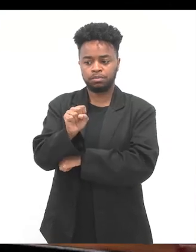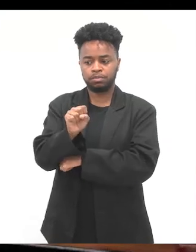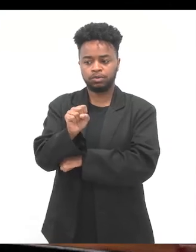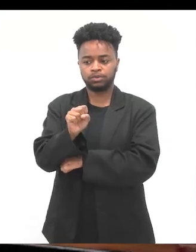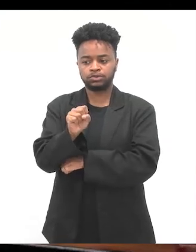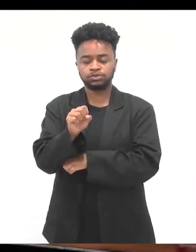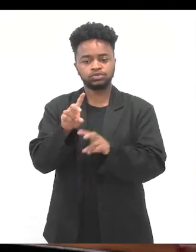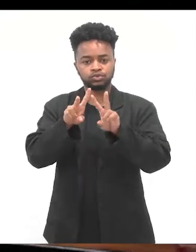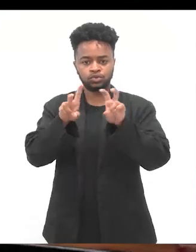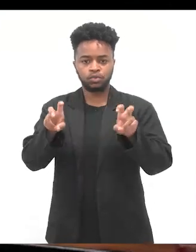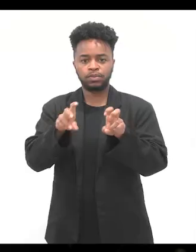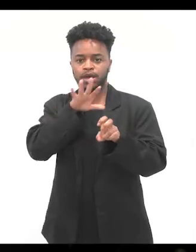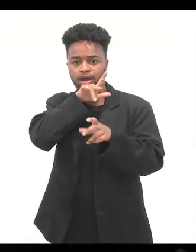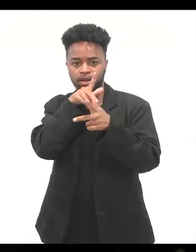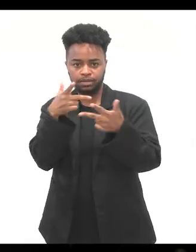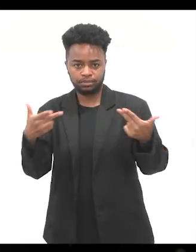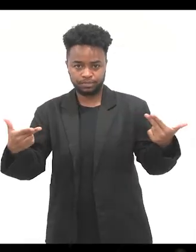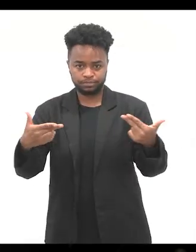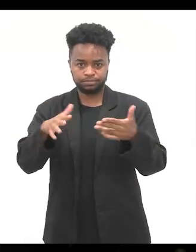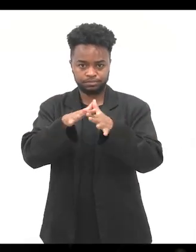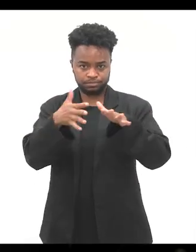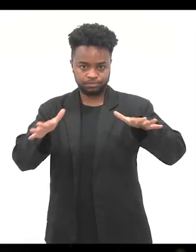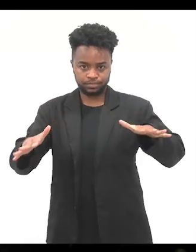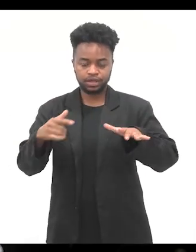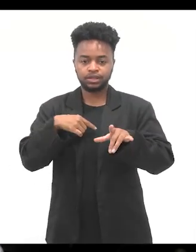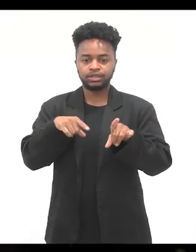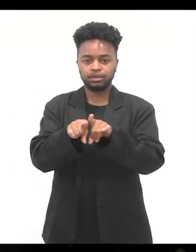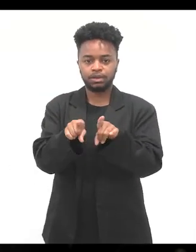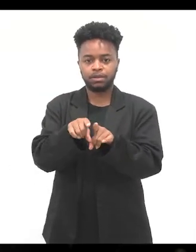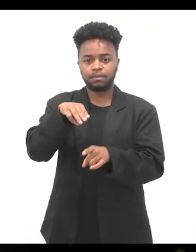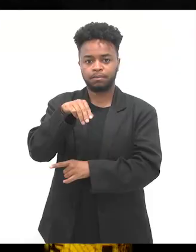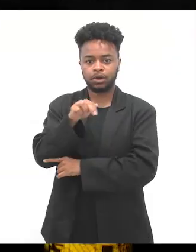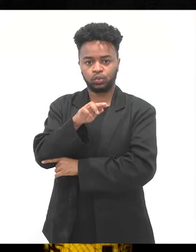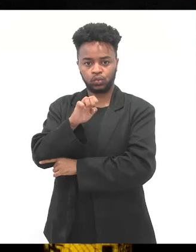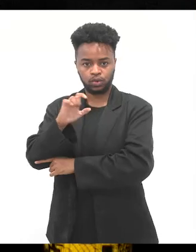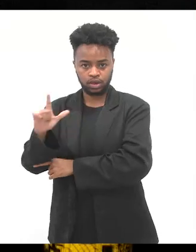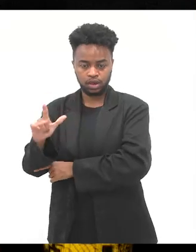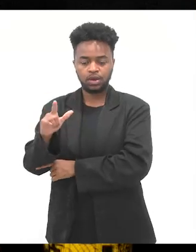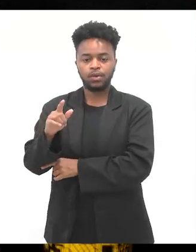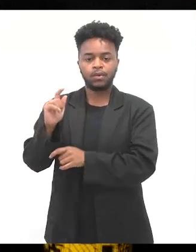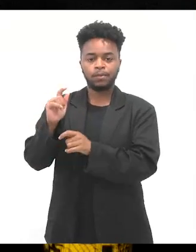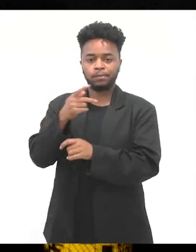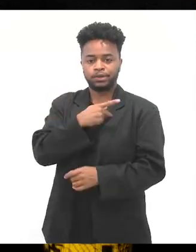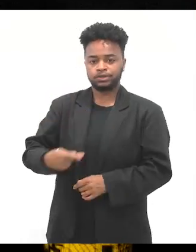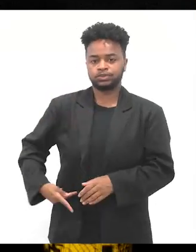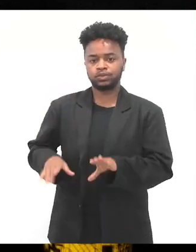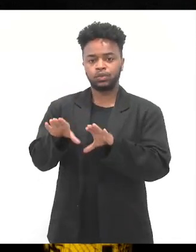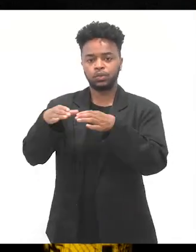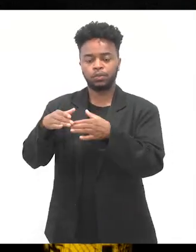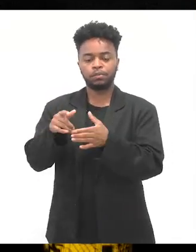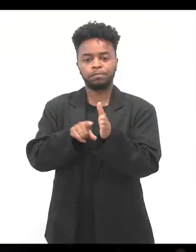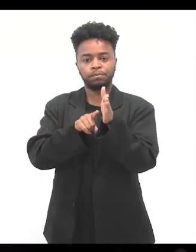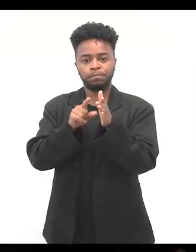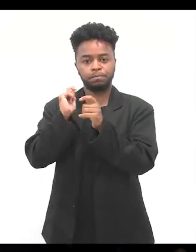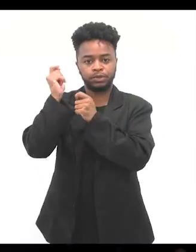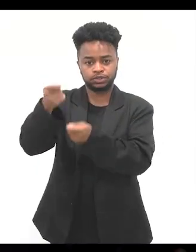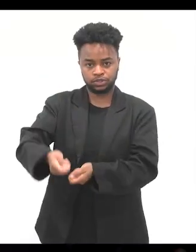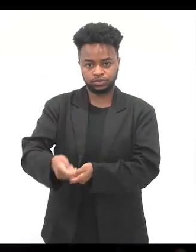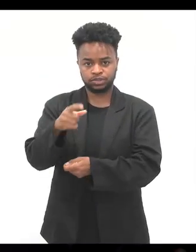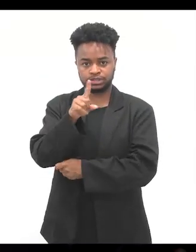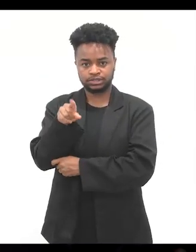Rebouças, presidente da Colônia de Pescadores Z13 de Copacabana, e com Cristiano Moreira, curador da